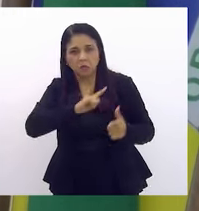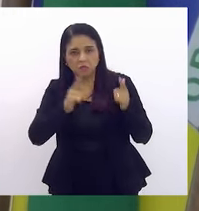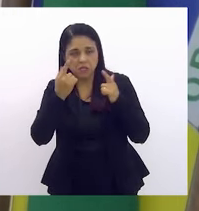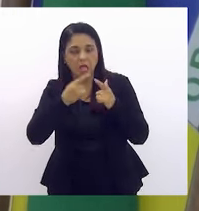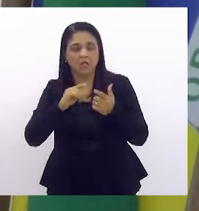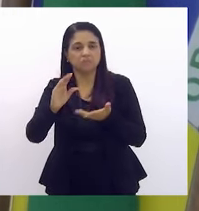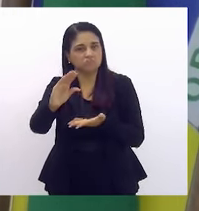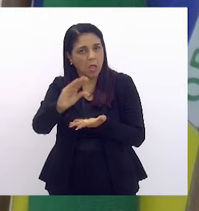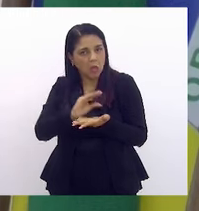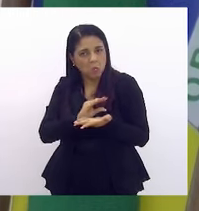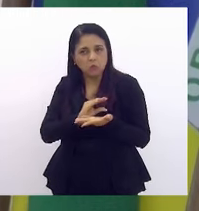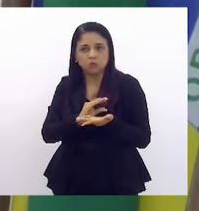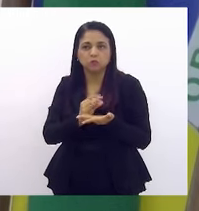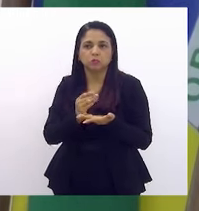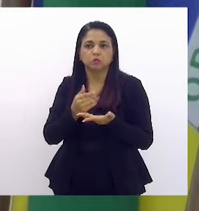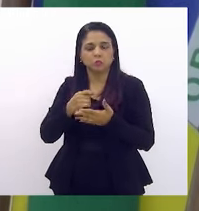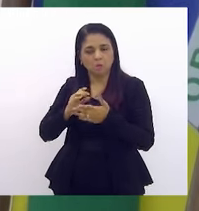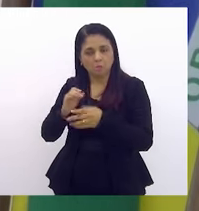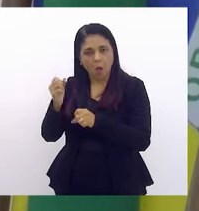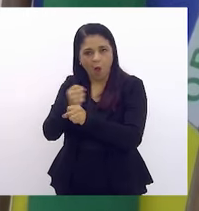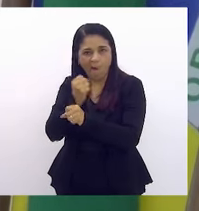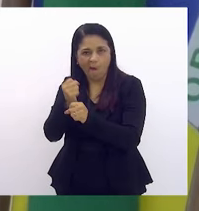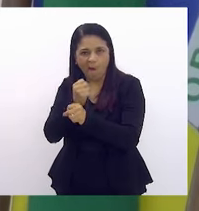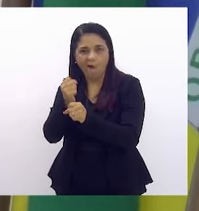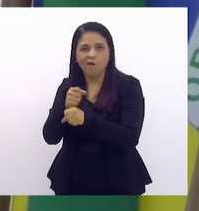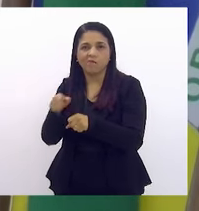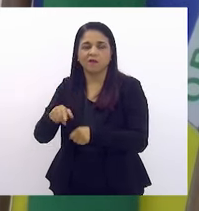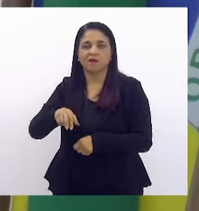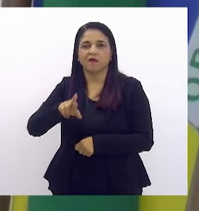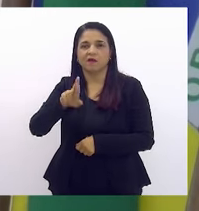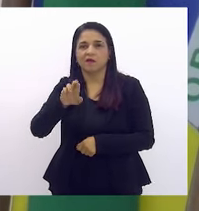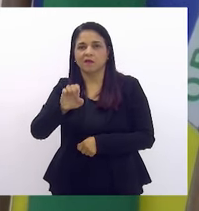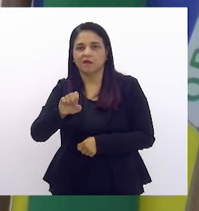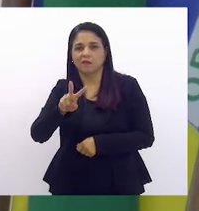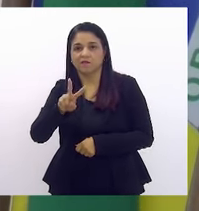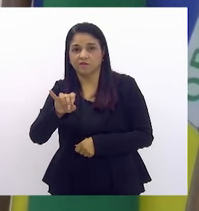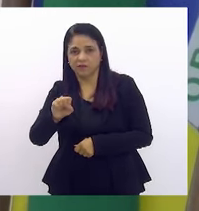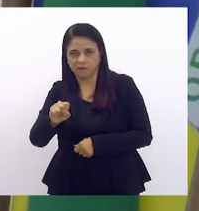lá, né, começar a tratar a Revis de uma outra forma.